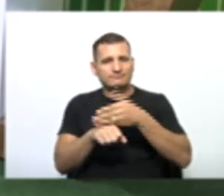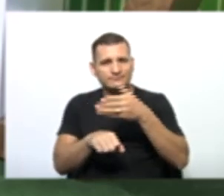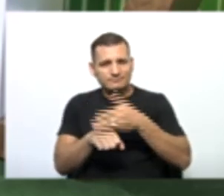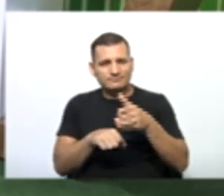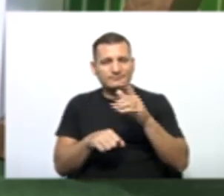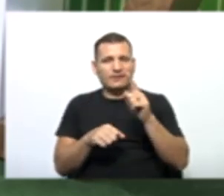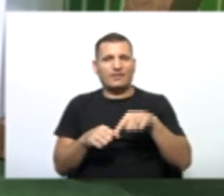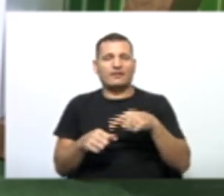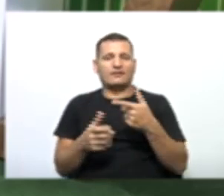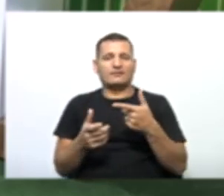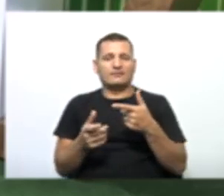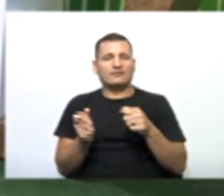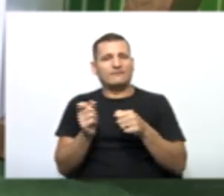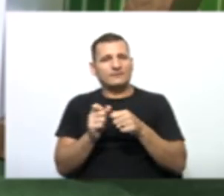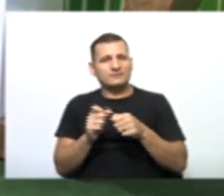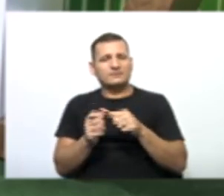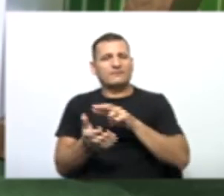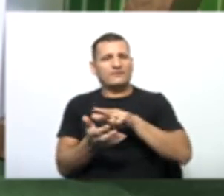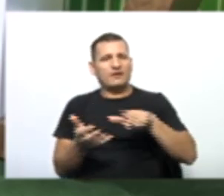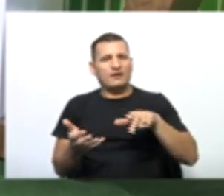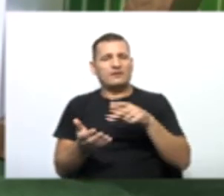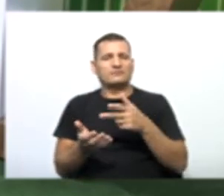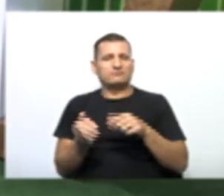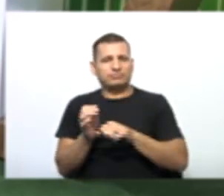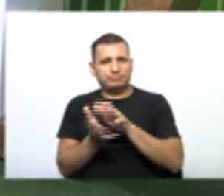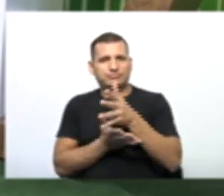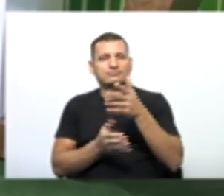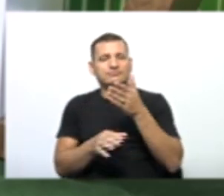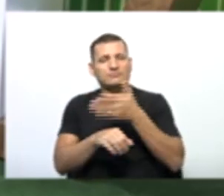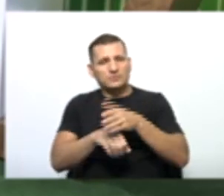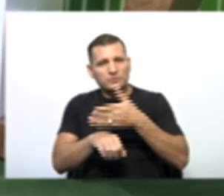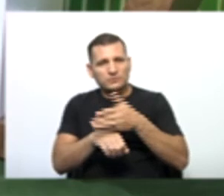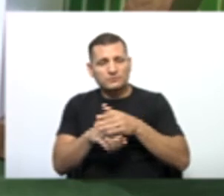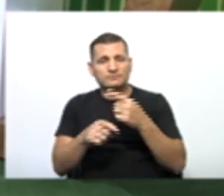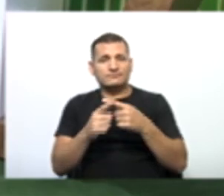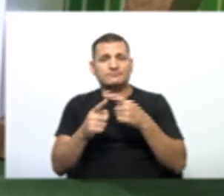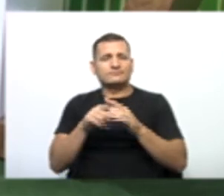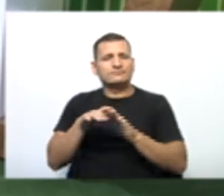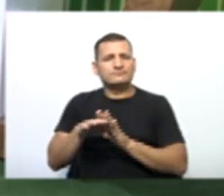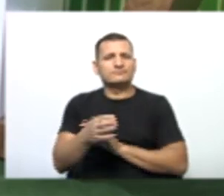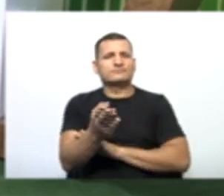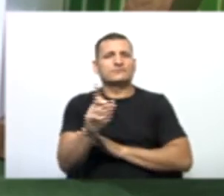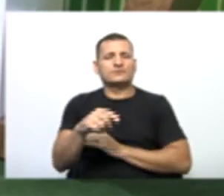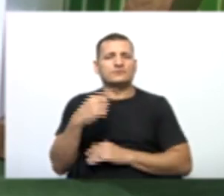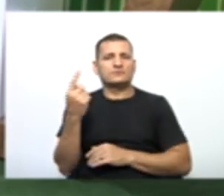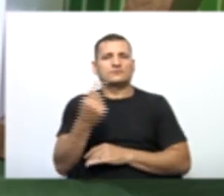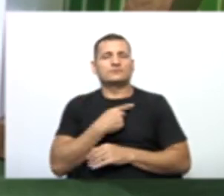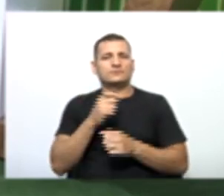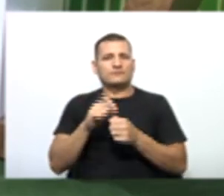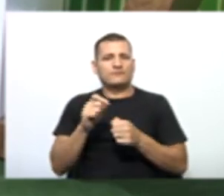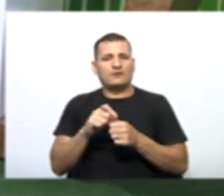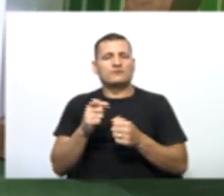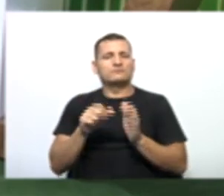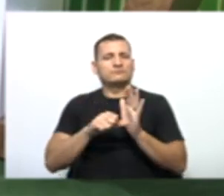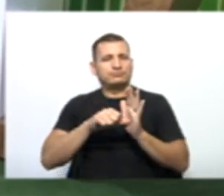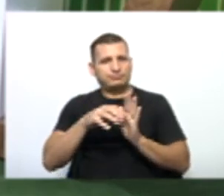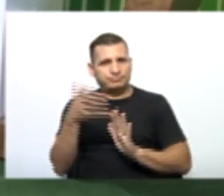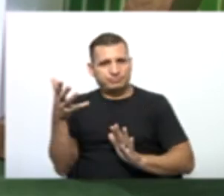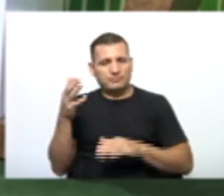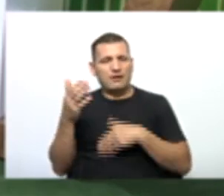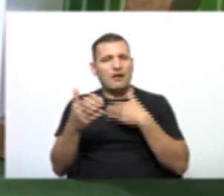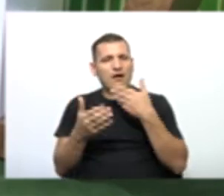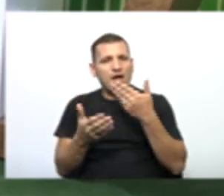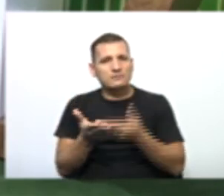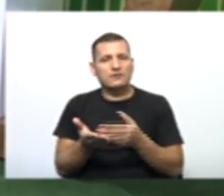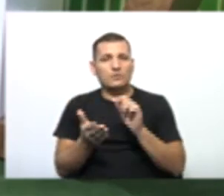em prática, fazendo várias vezes aquilo, né, professor? Porque o hábito é aquilo que a gente faz rotineiramente, várias vezes, até que a